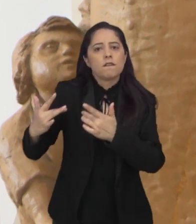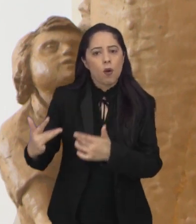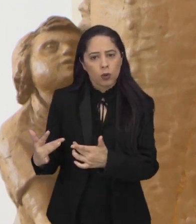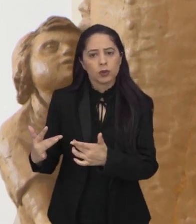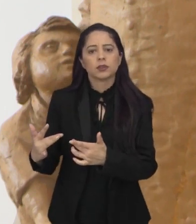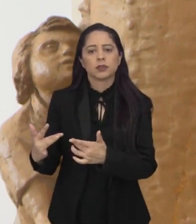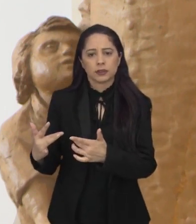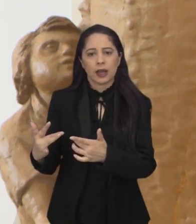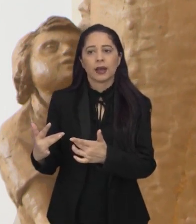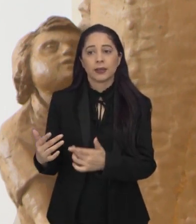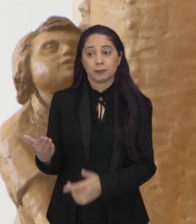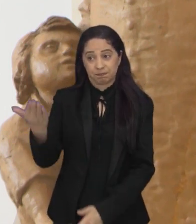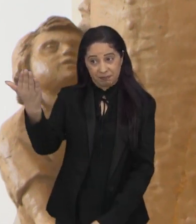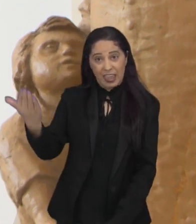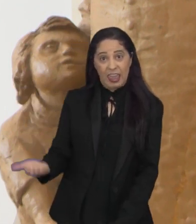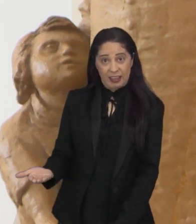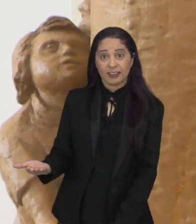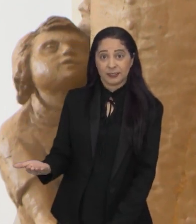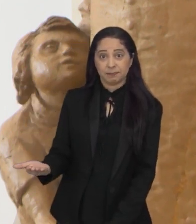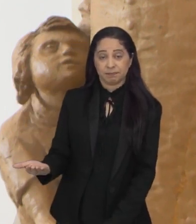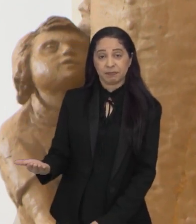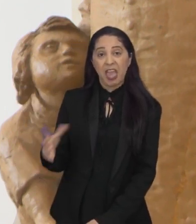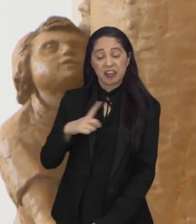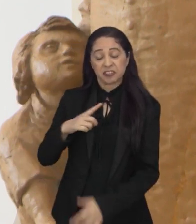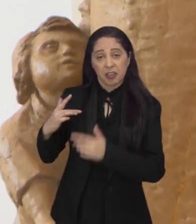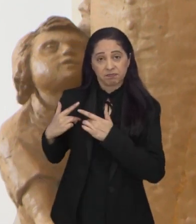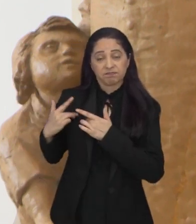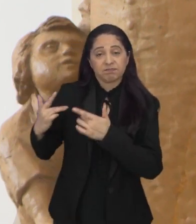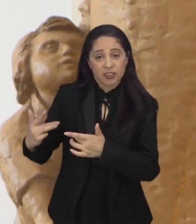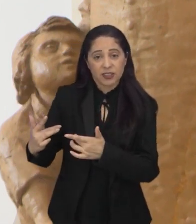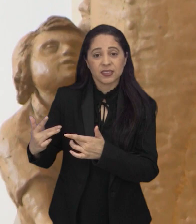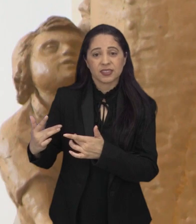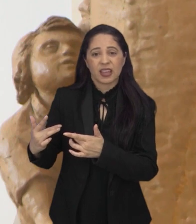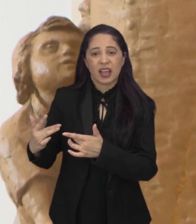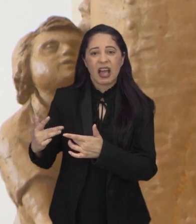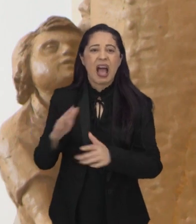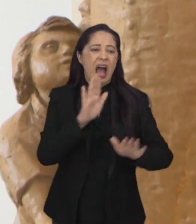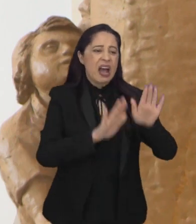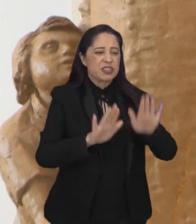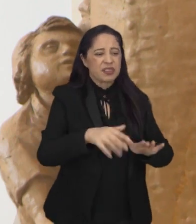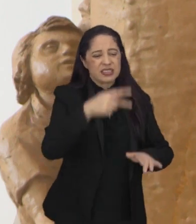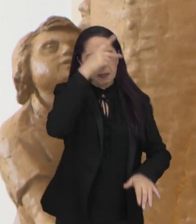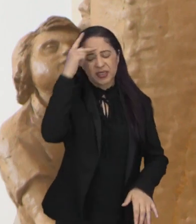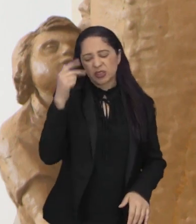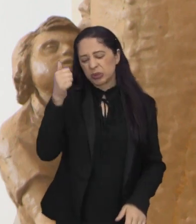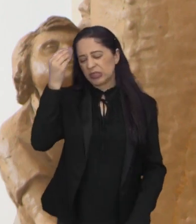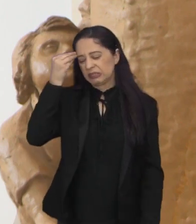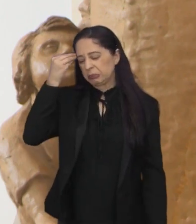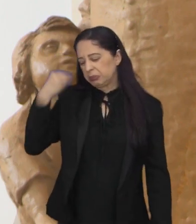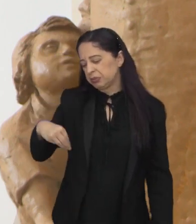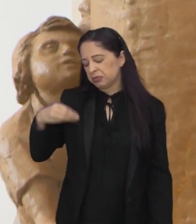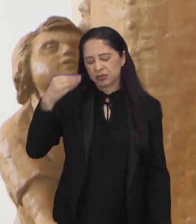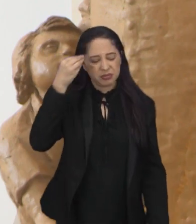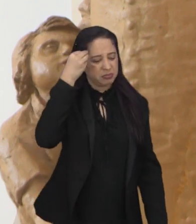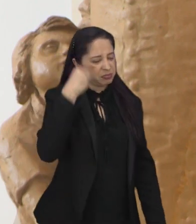se aventuram, é termos pessoas que se disponibilizam, como foi o Francisco Paes,